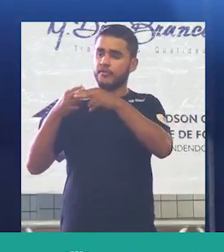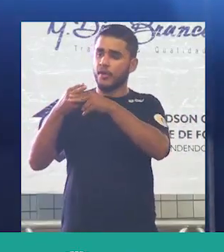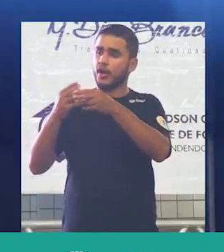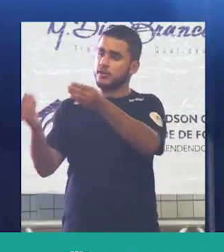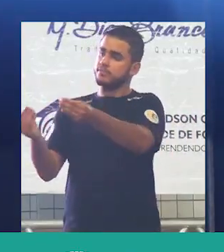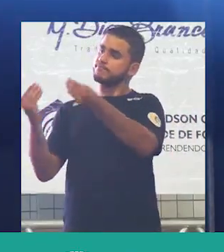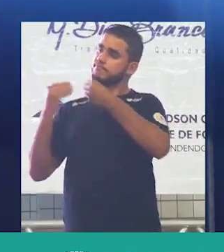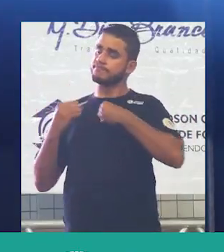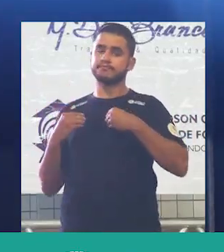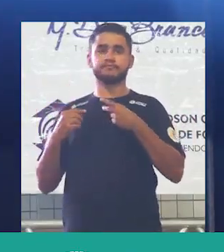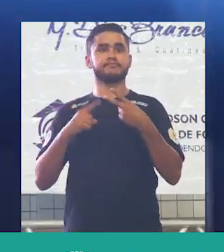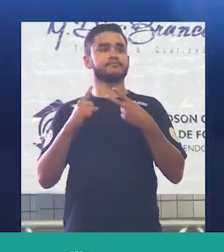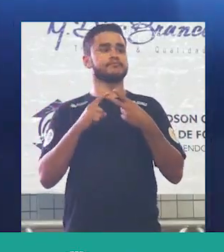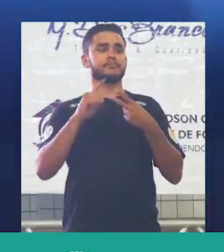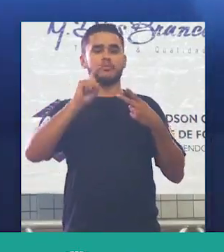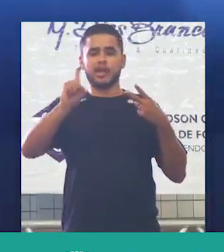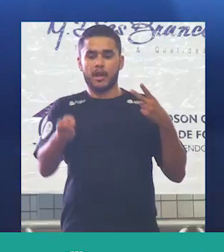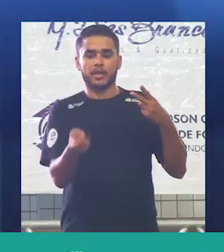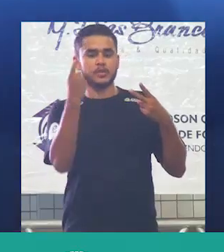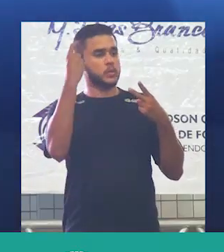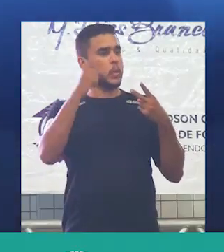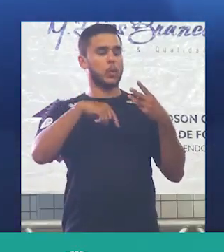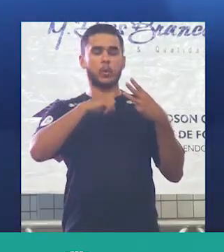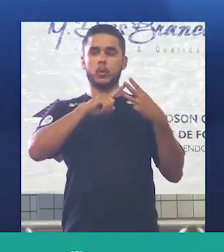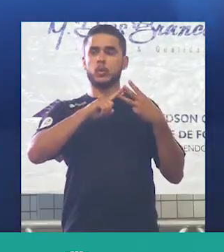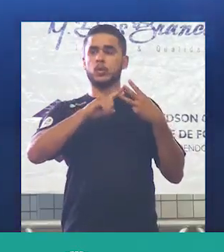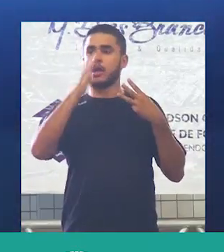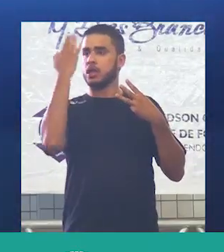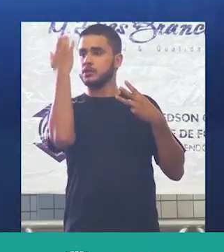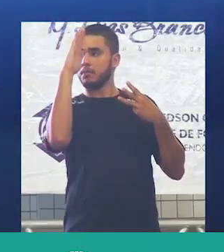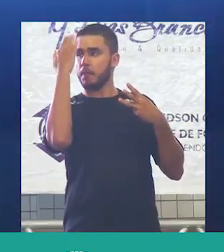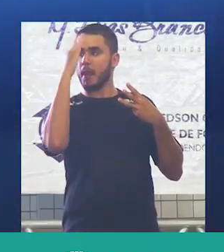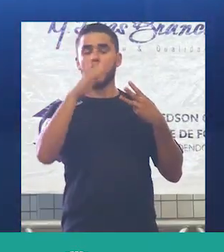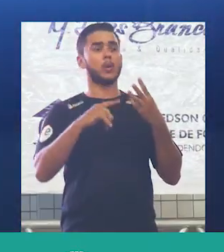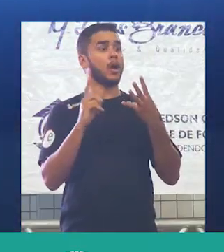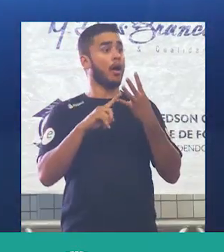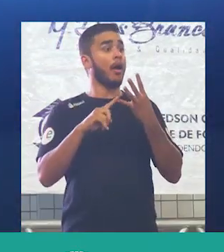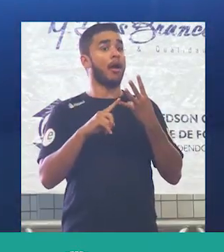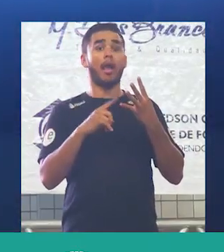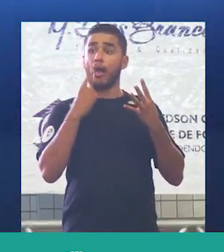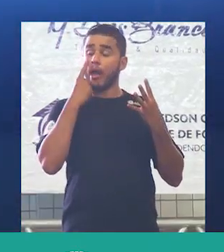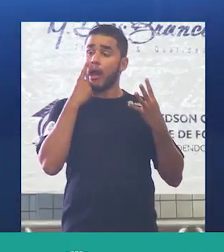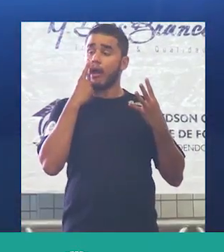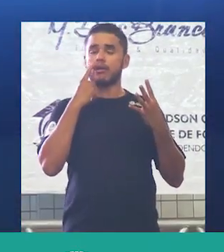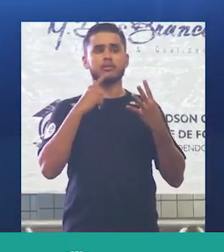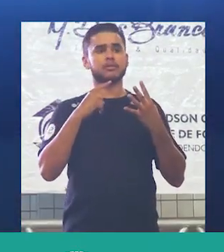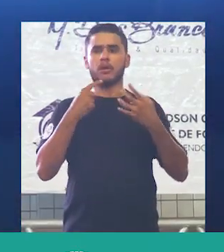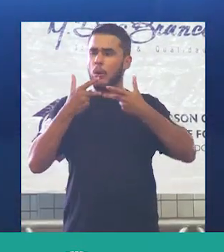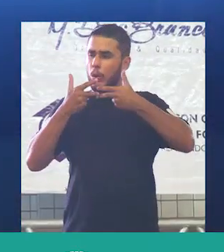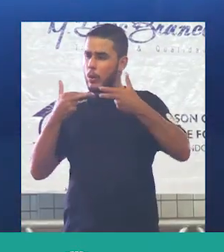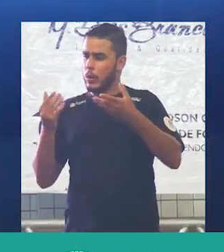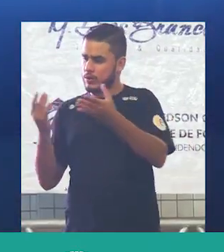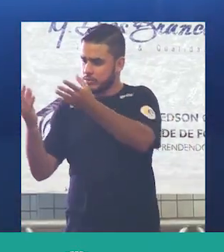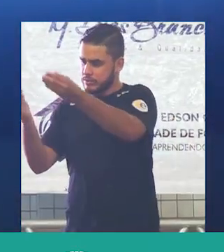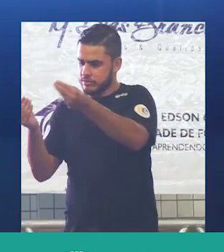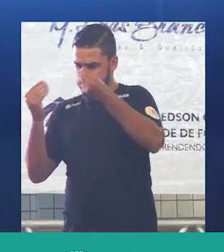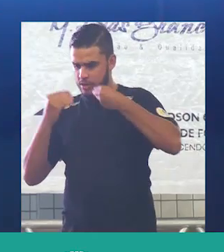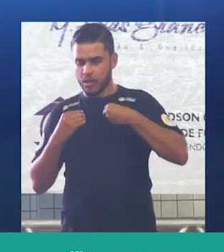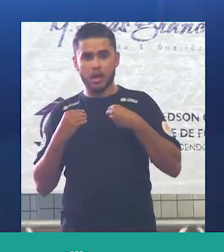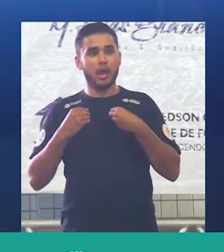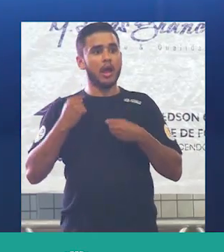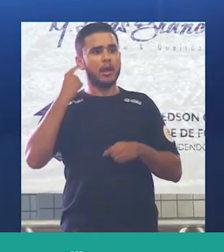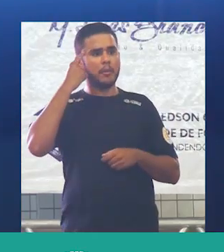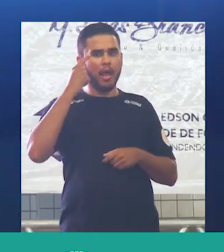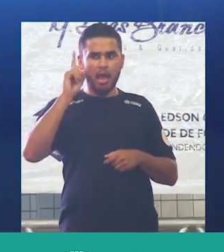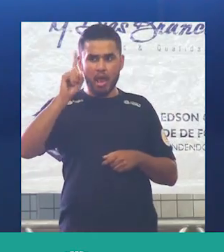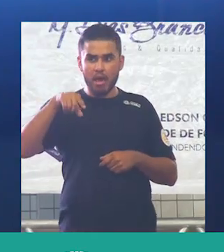Facas, anzóis, espelhos. Imagine, pra gente, uma faca, um